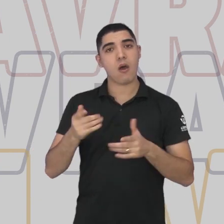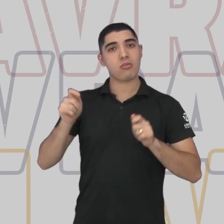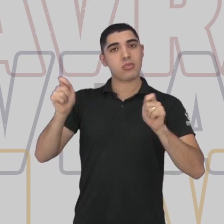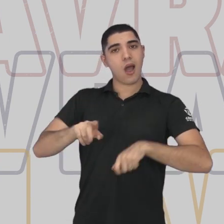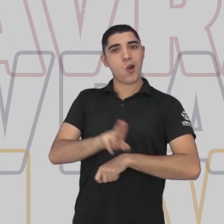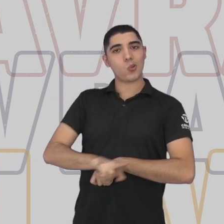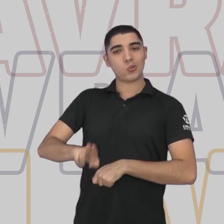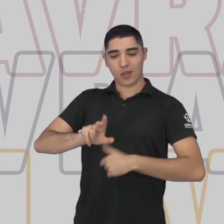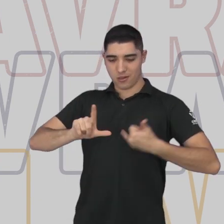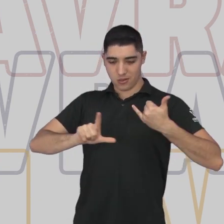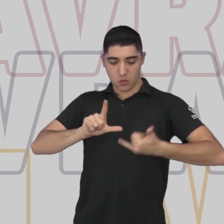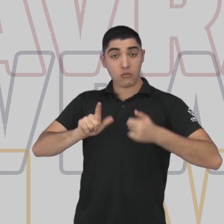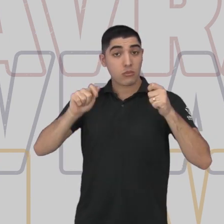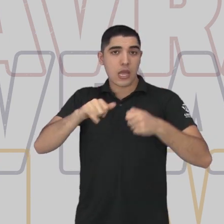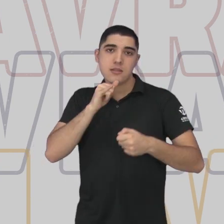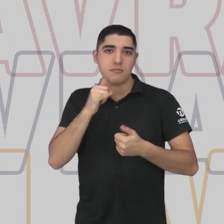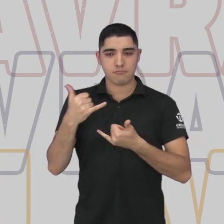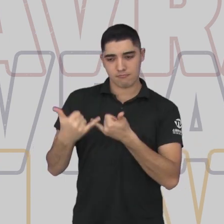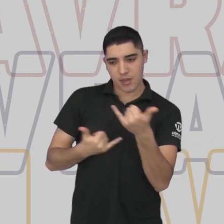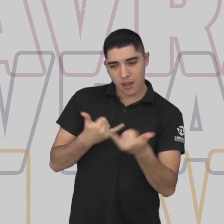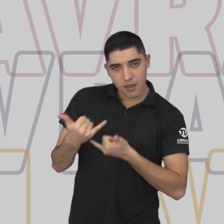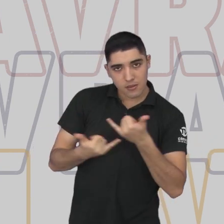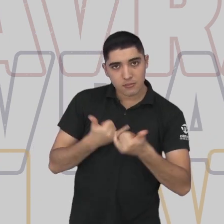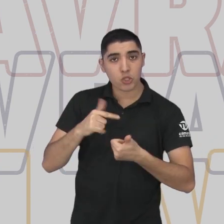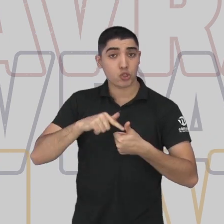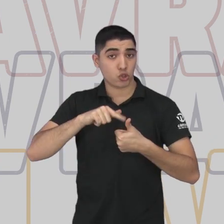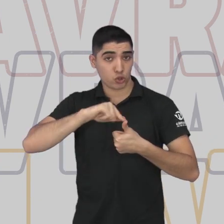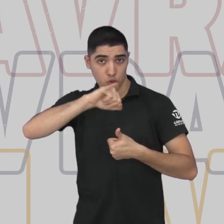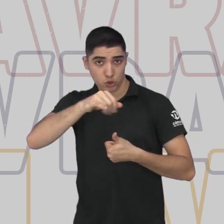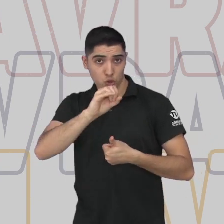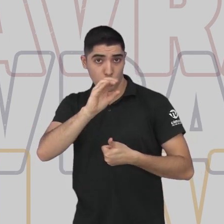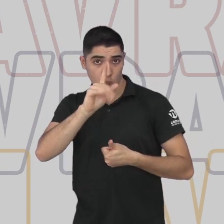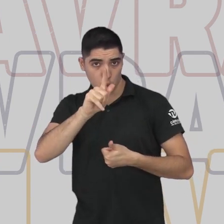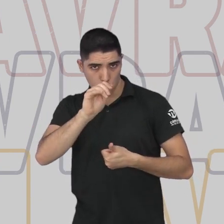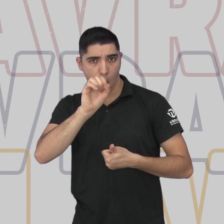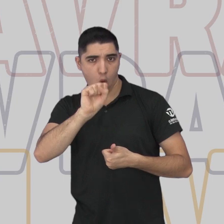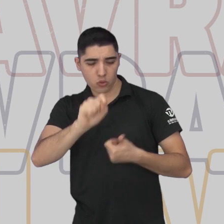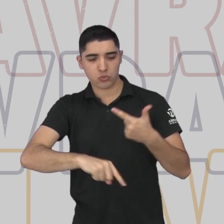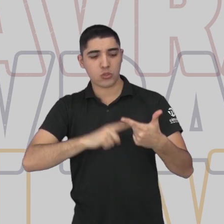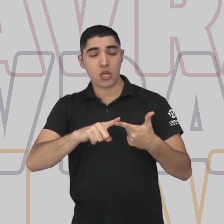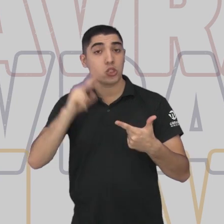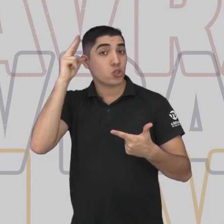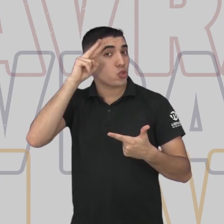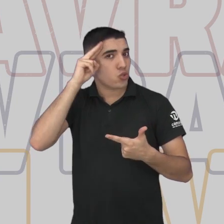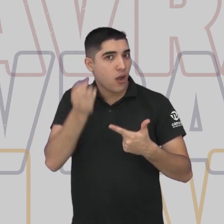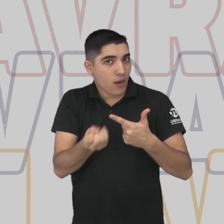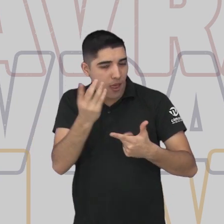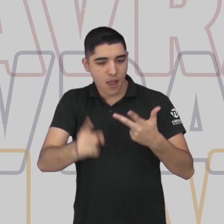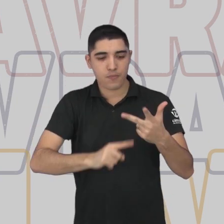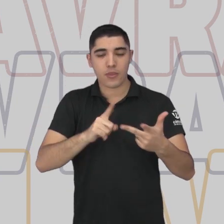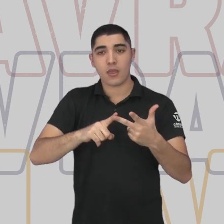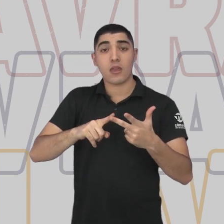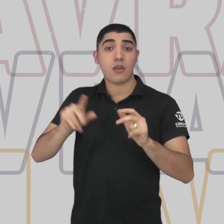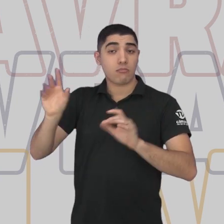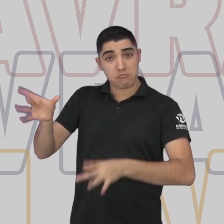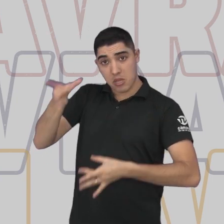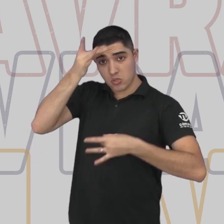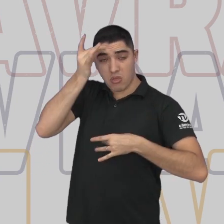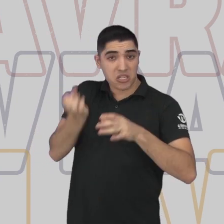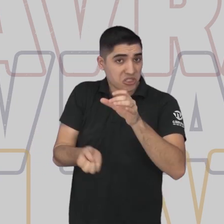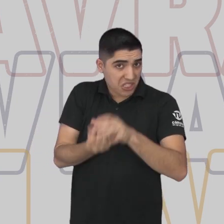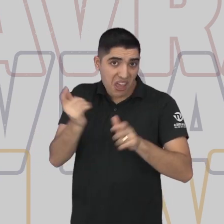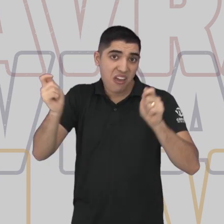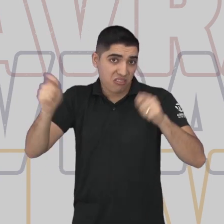pode utilizar, como eu falei, né? Jogos, pode contar uma história, pode criar uma história na sala de aula, pode criar um